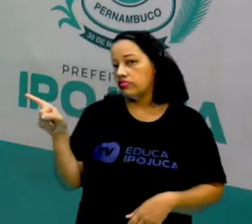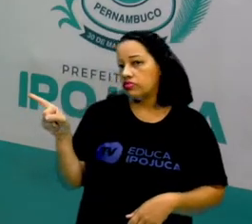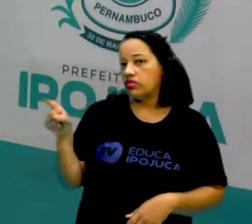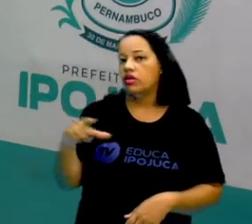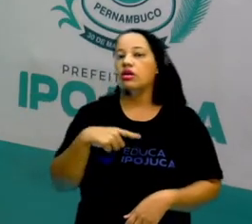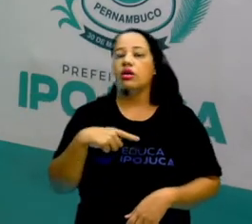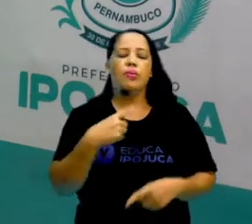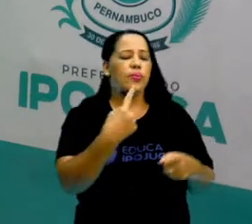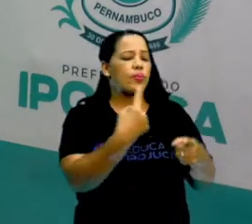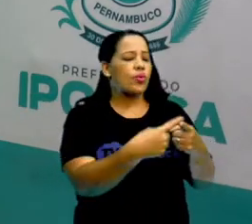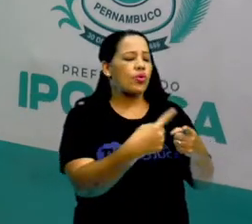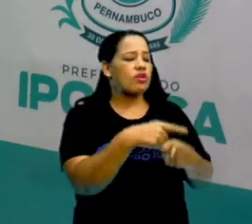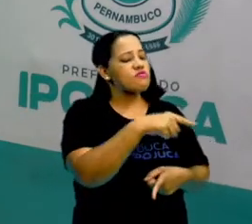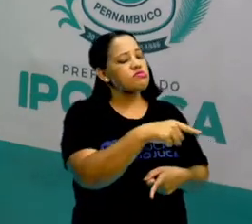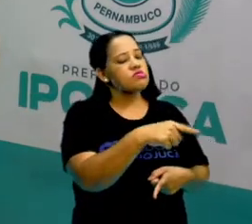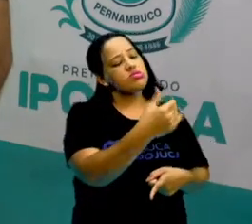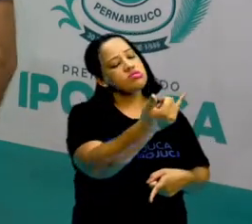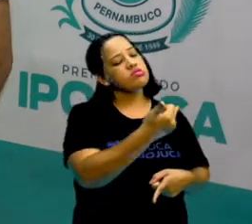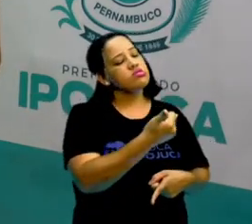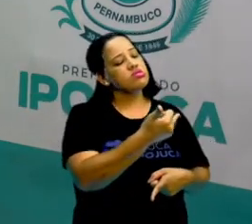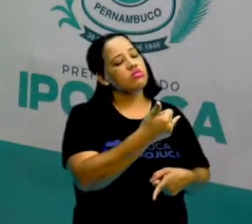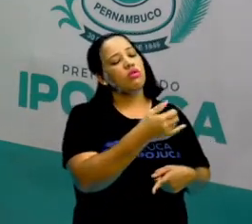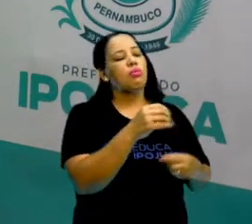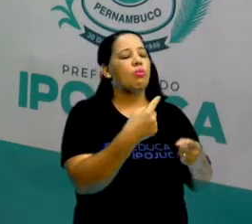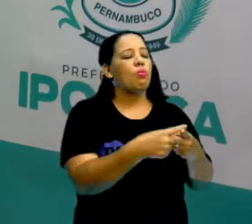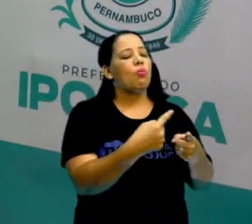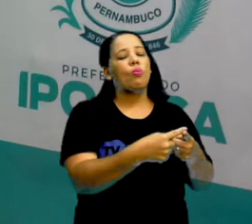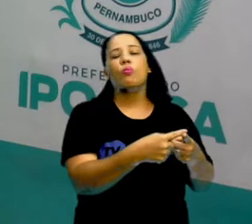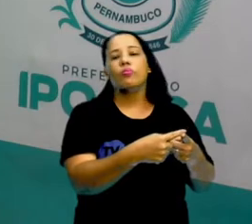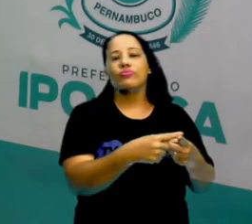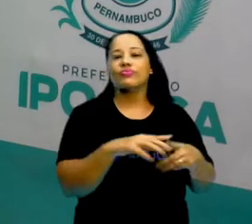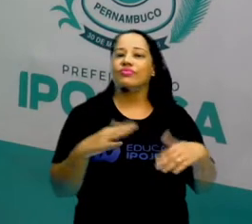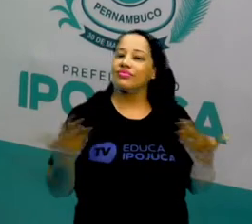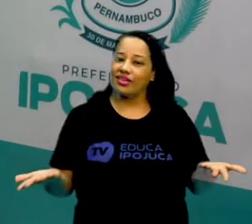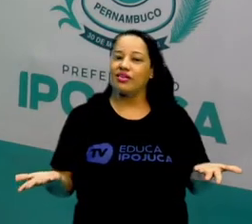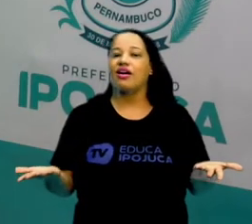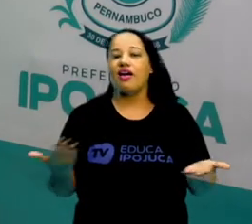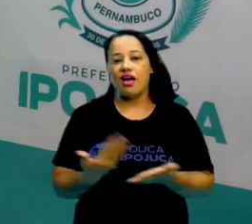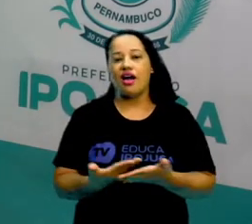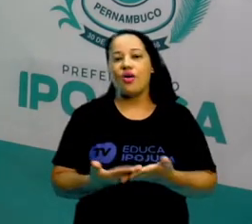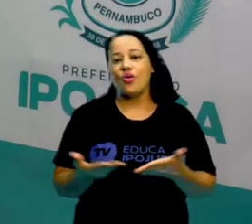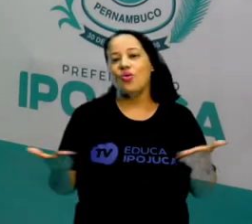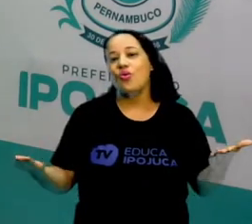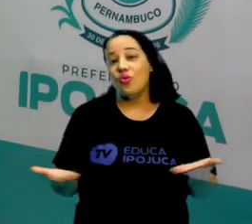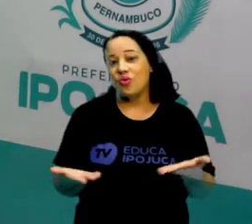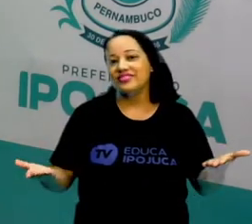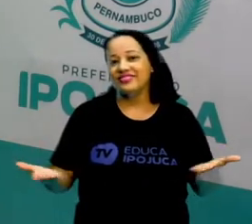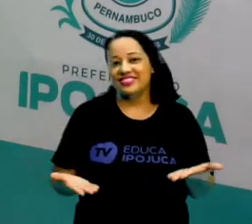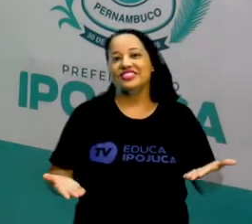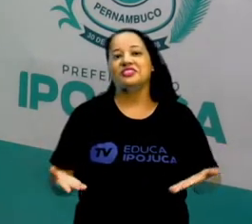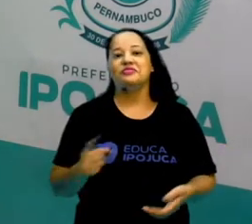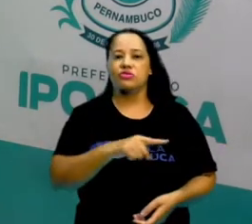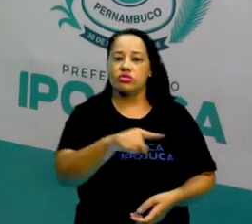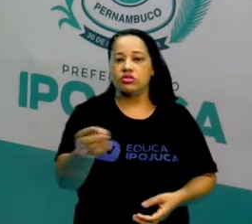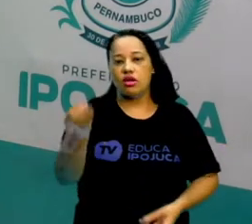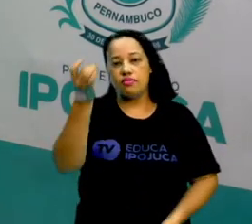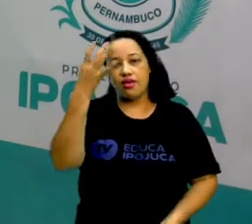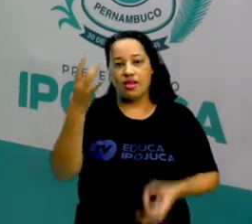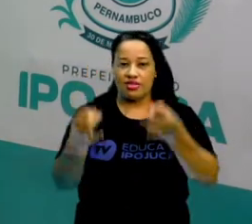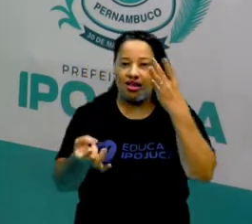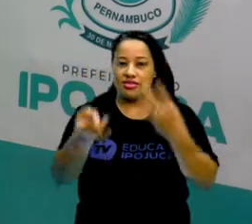você disse isso. E é só isso, pessoal. A nossa aula de hoje é só uma questão de